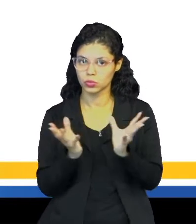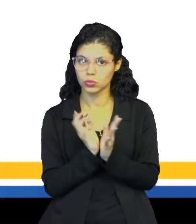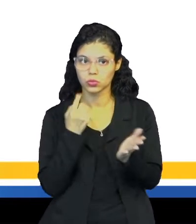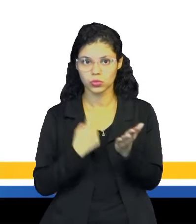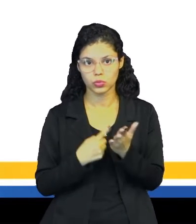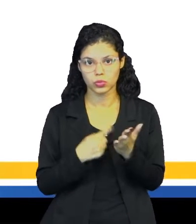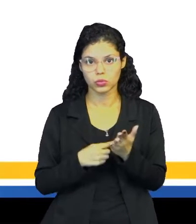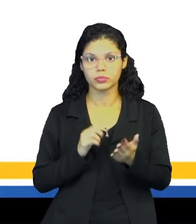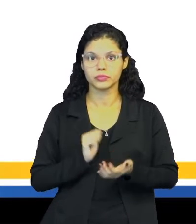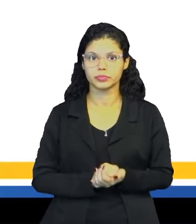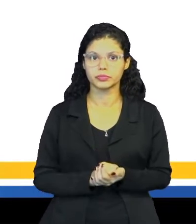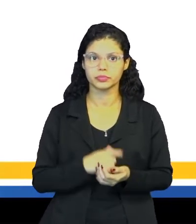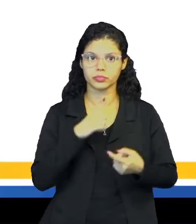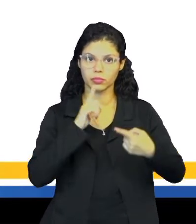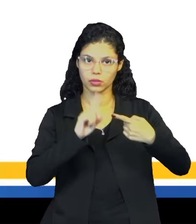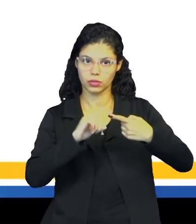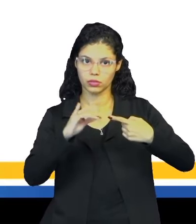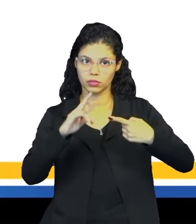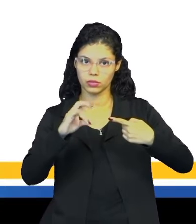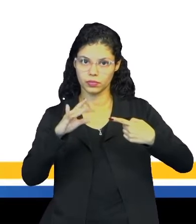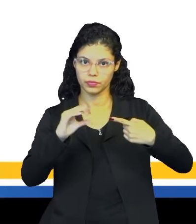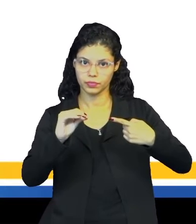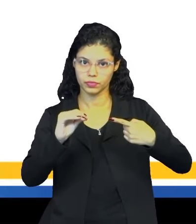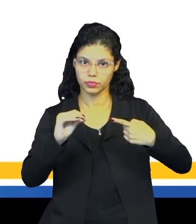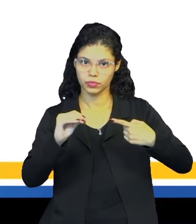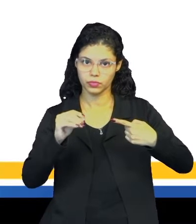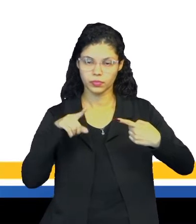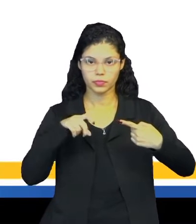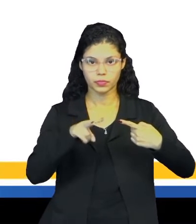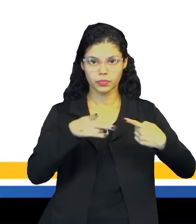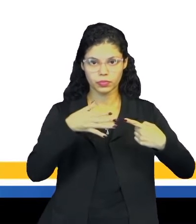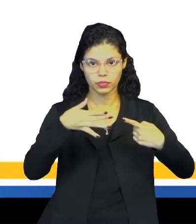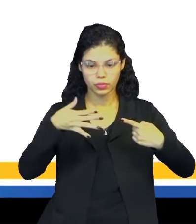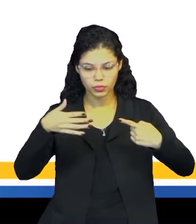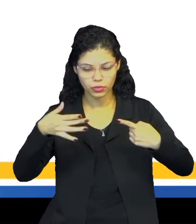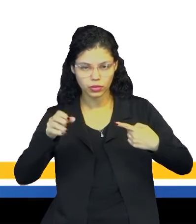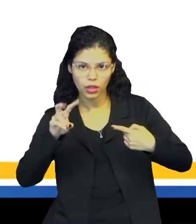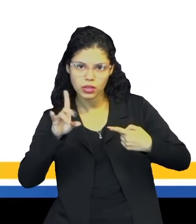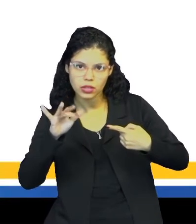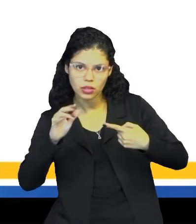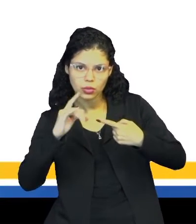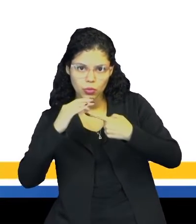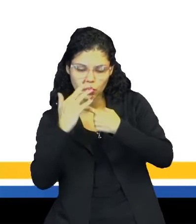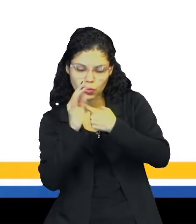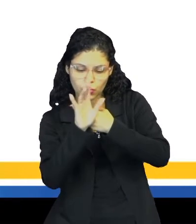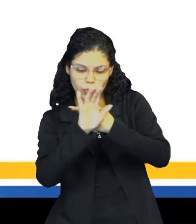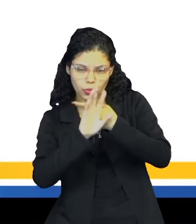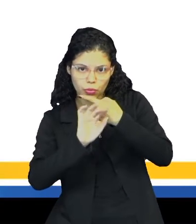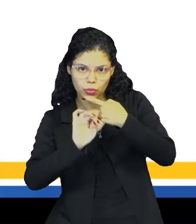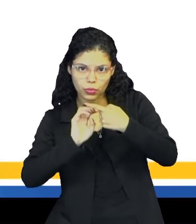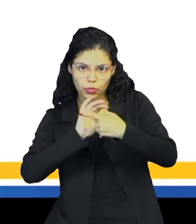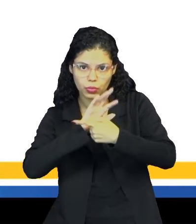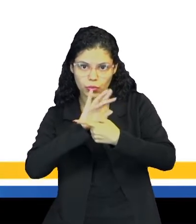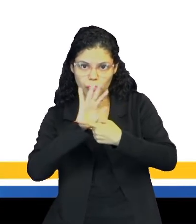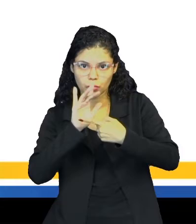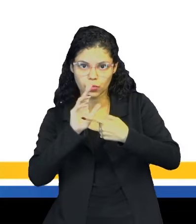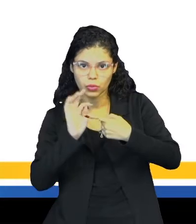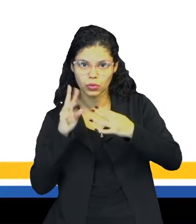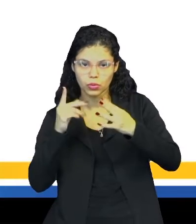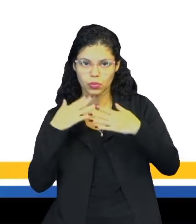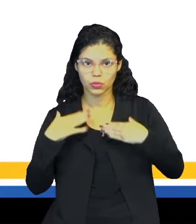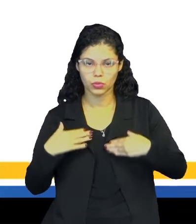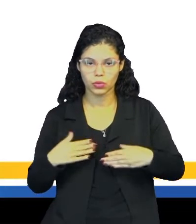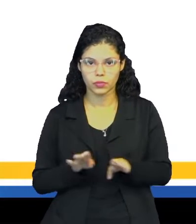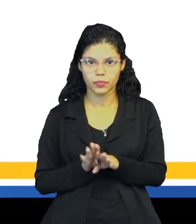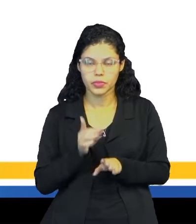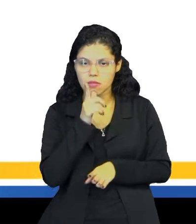meio de locomoção. Nós temos aí os ciliados, que são dotados de pequenos filamentos em volta do corpo, que são chamados de cílios. Se